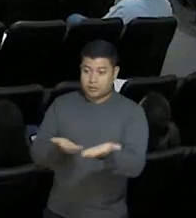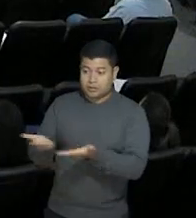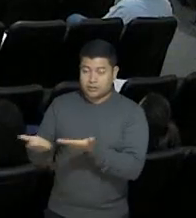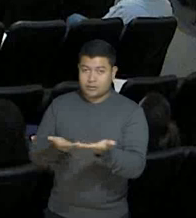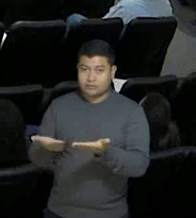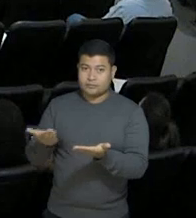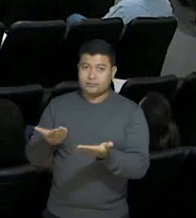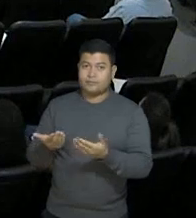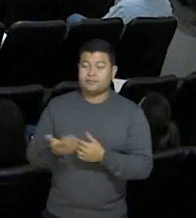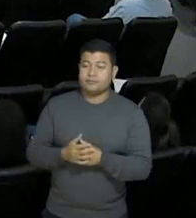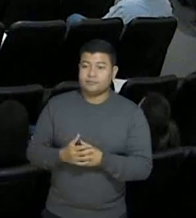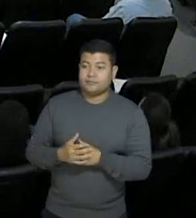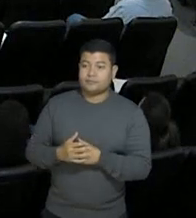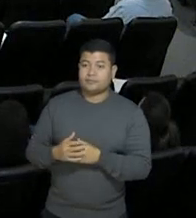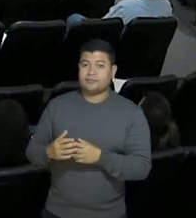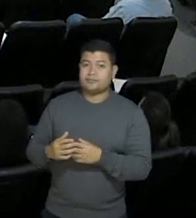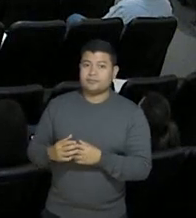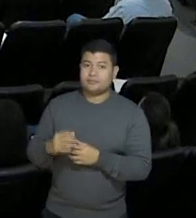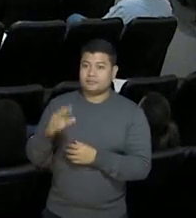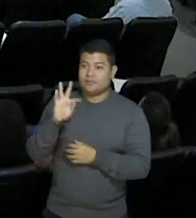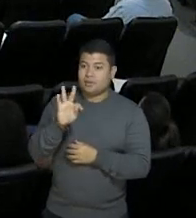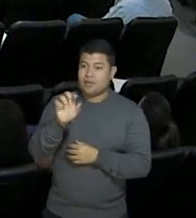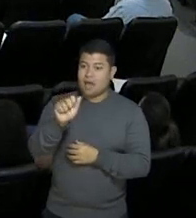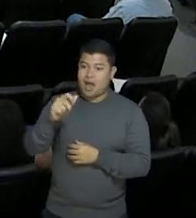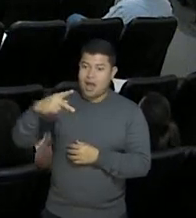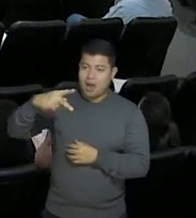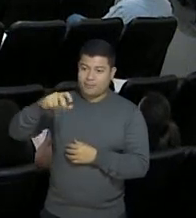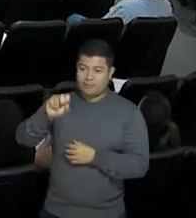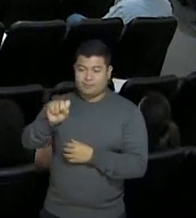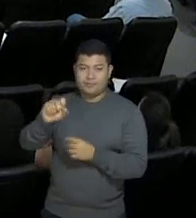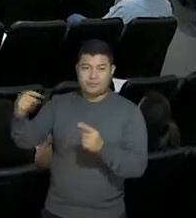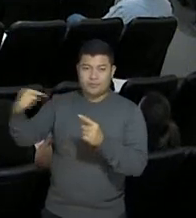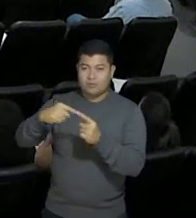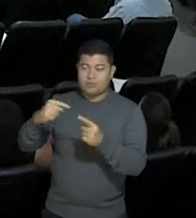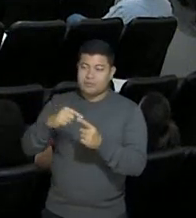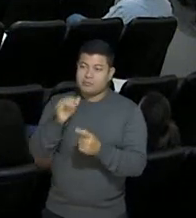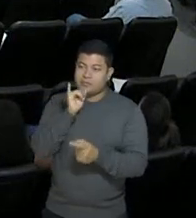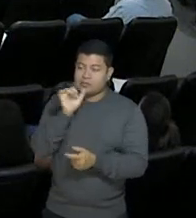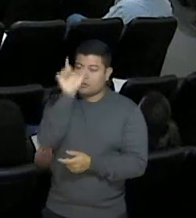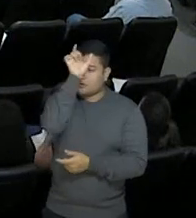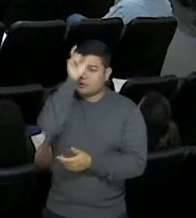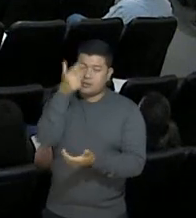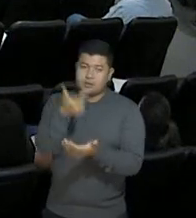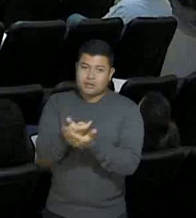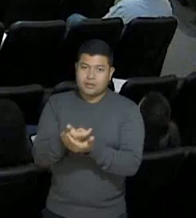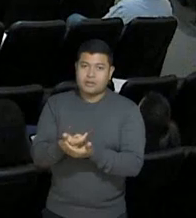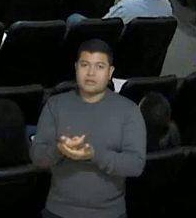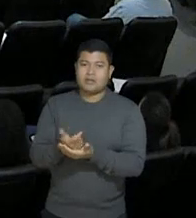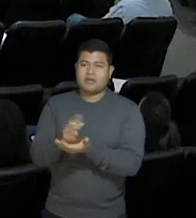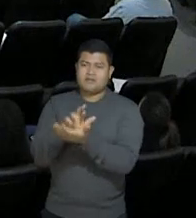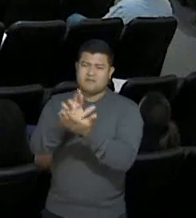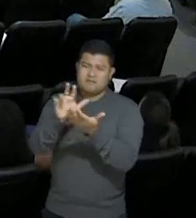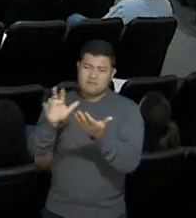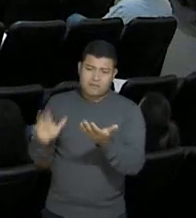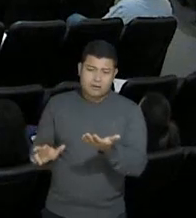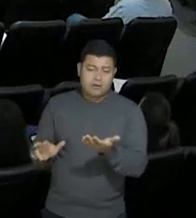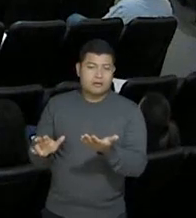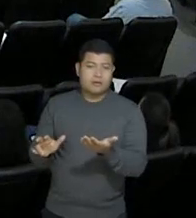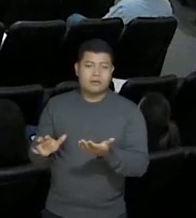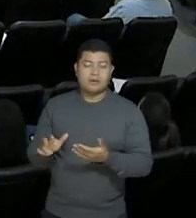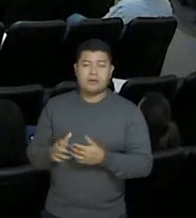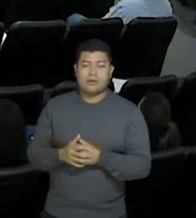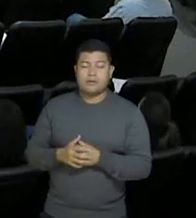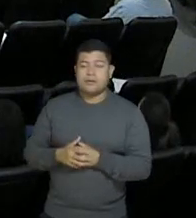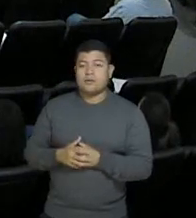específicos da aprendizagem, os famosos TEAPs, onde se encaixa a dislexia, descalculia, desortografia, todos os DIS,